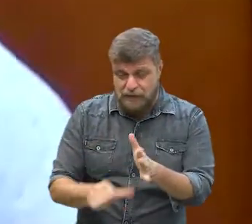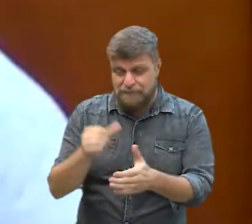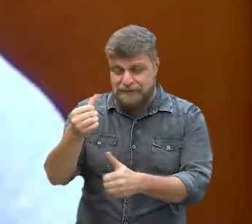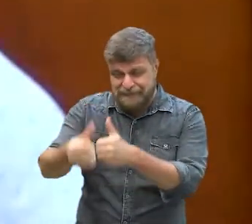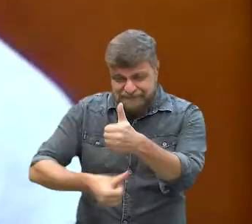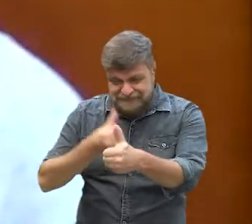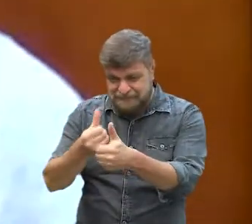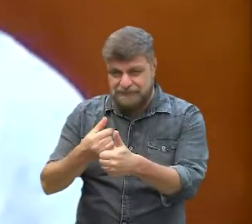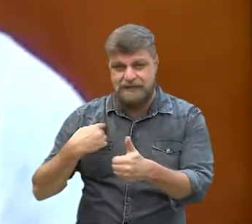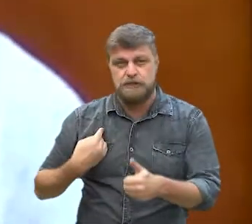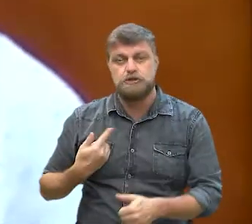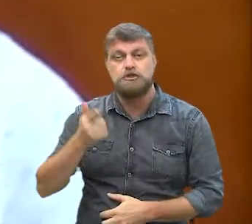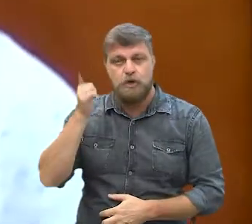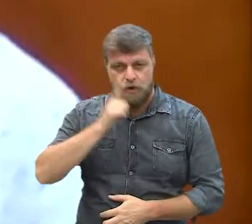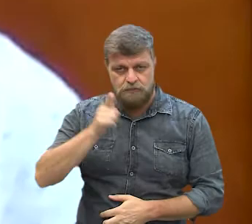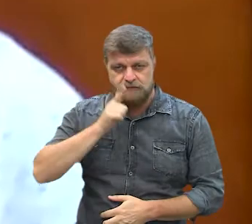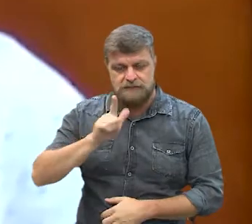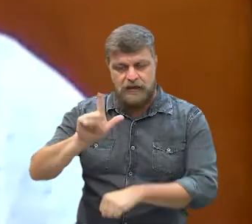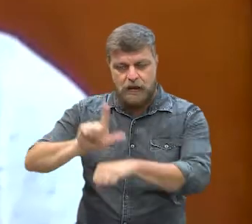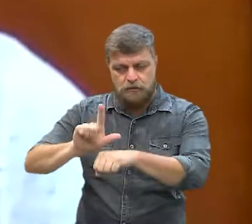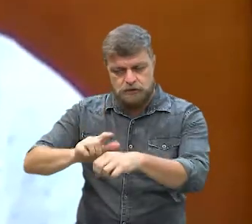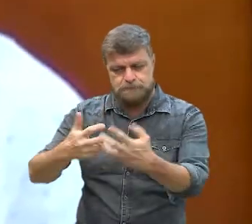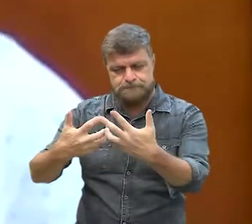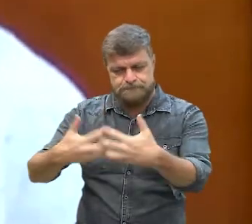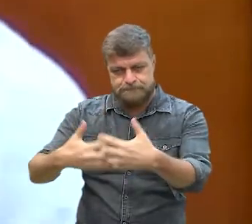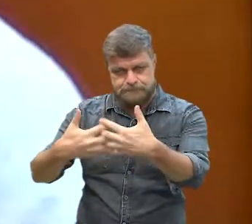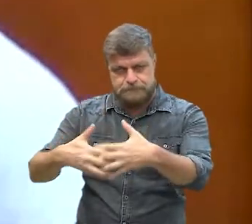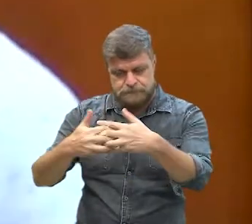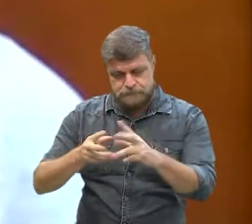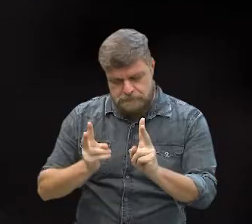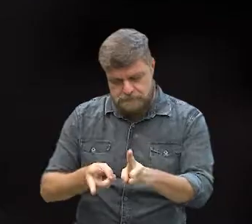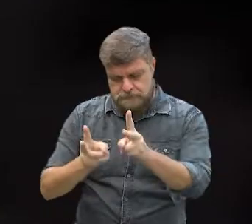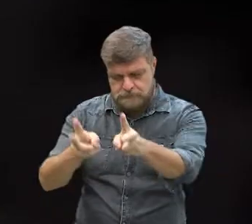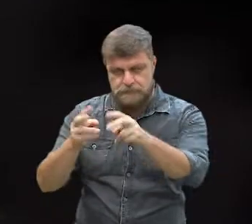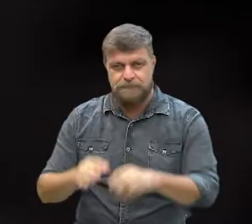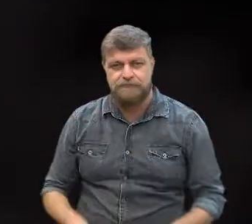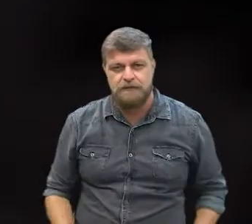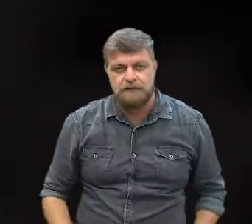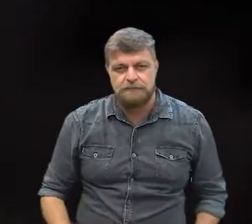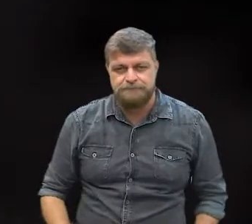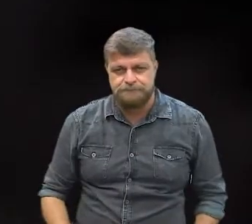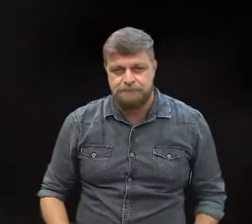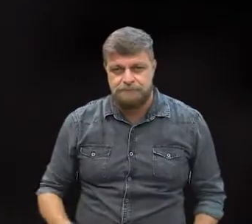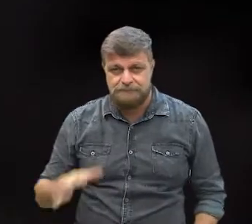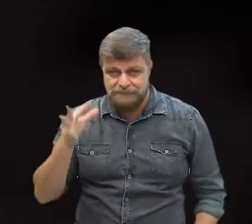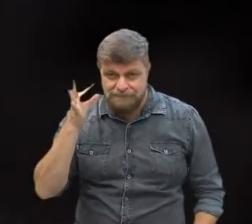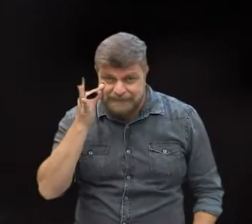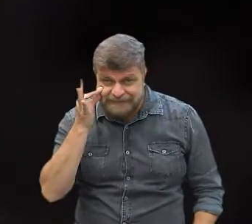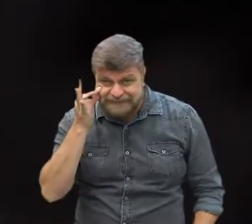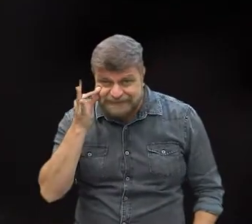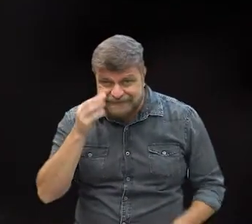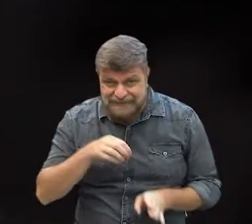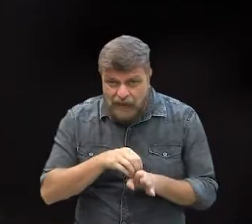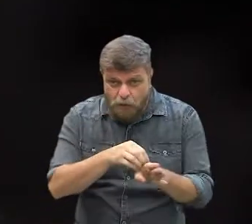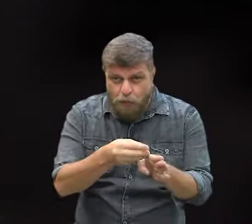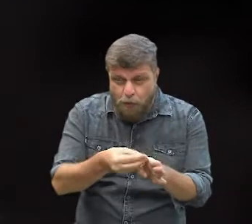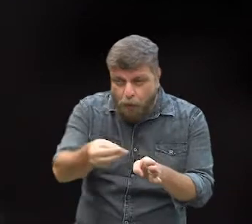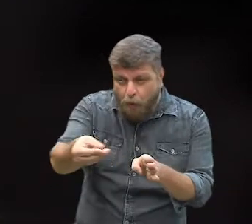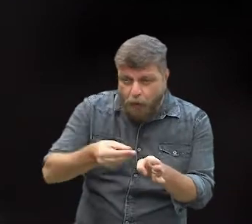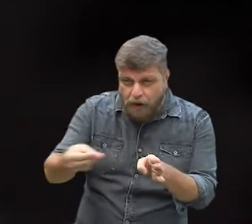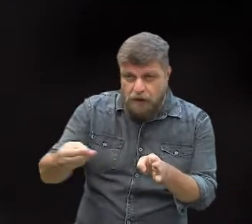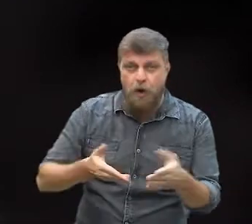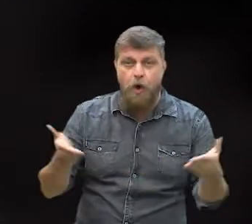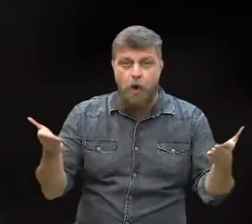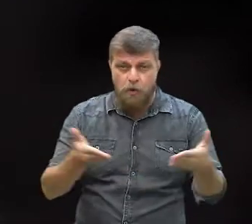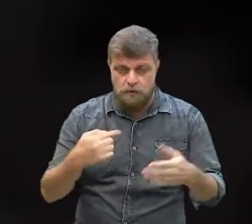primeiro semestre, a gente se mantenha nessa mesma tocada. Assim. É delivery e presencial agora ou você ainda